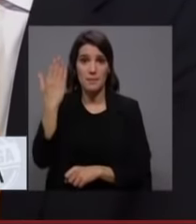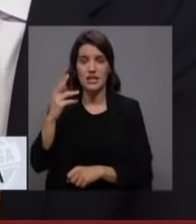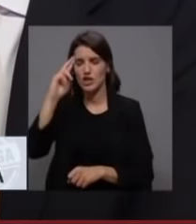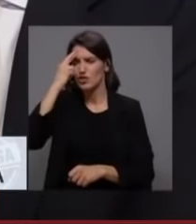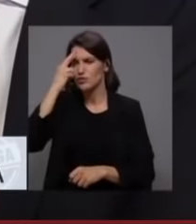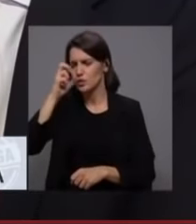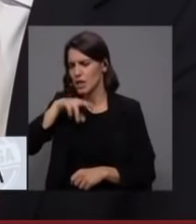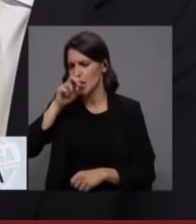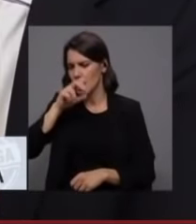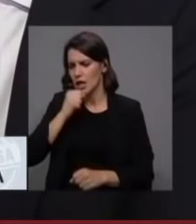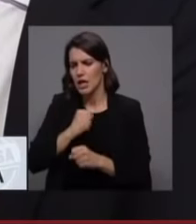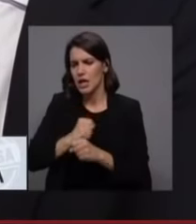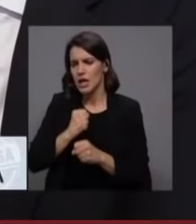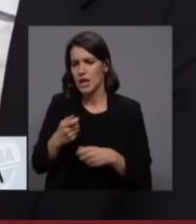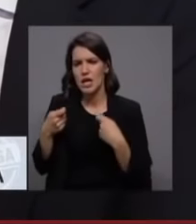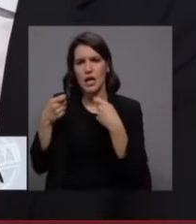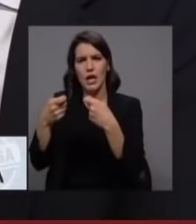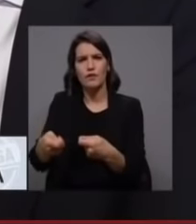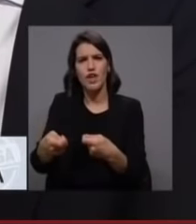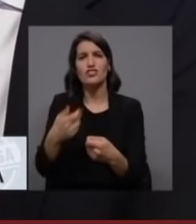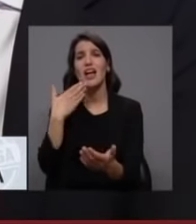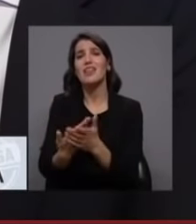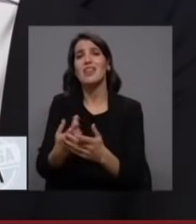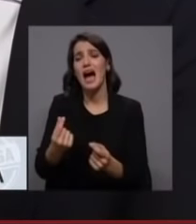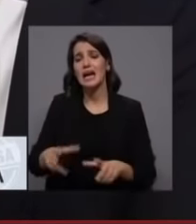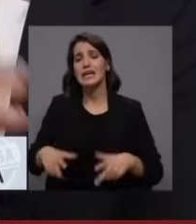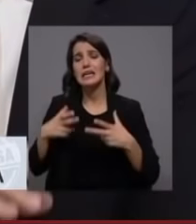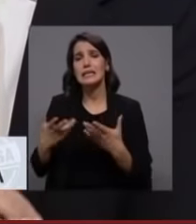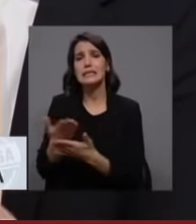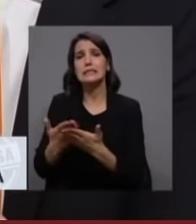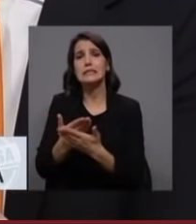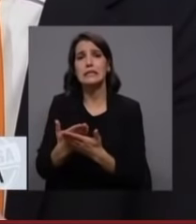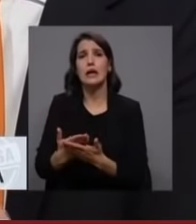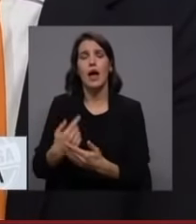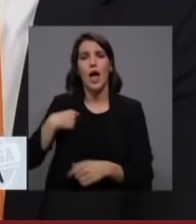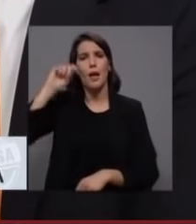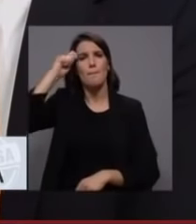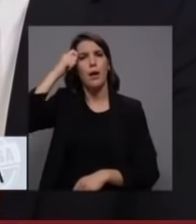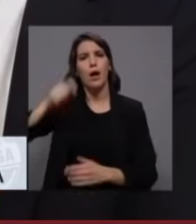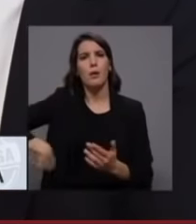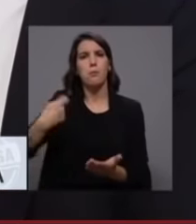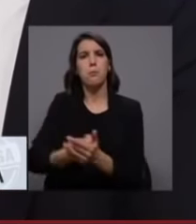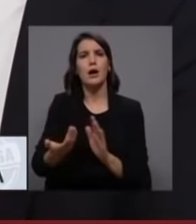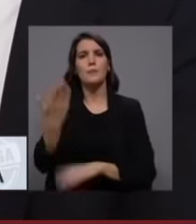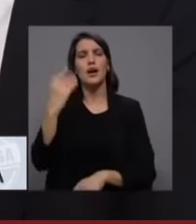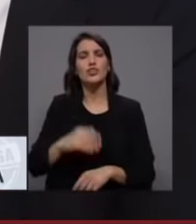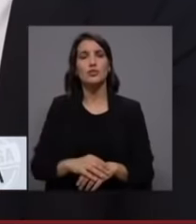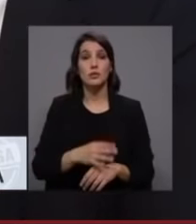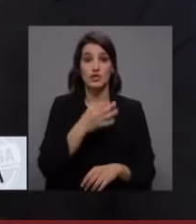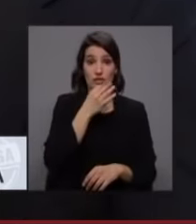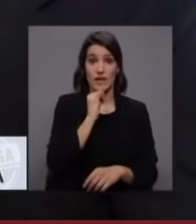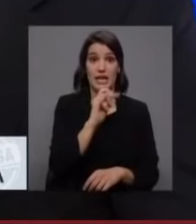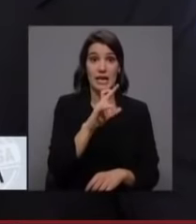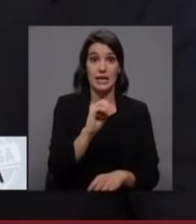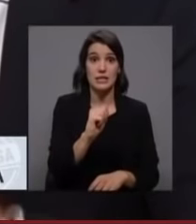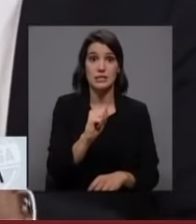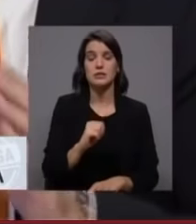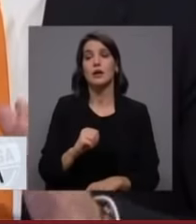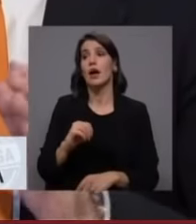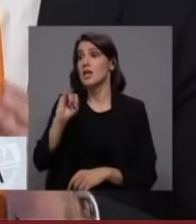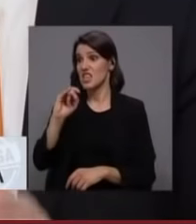mais esforço tem mais investe tem mais queria riquezas temos feeling isto é que é mais personalizada OK tá sentir melhor